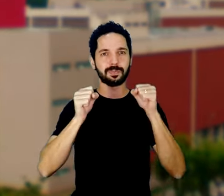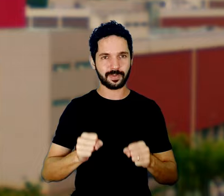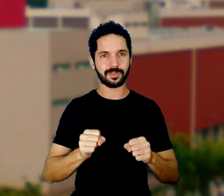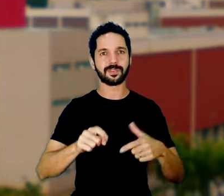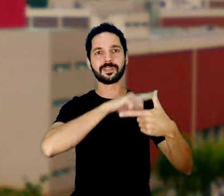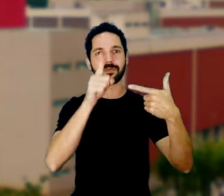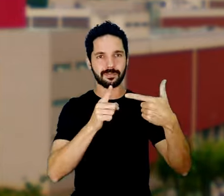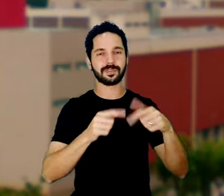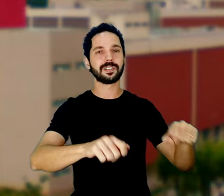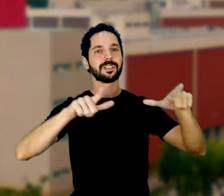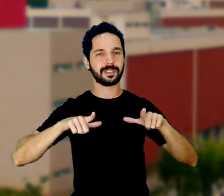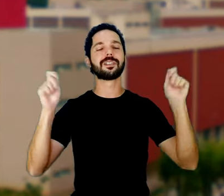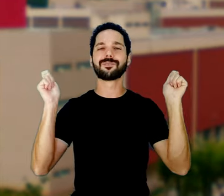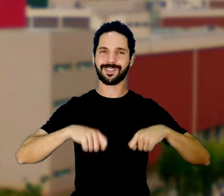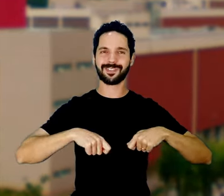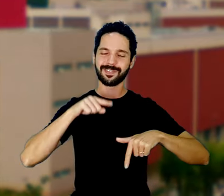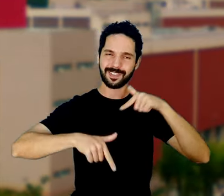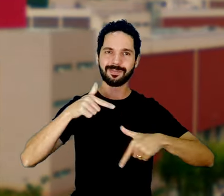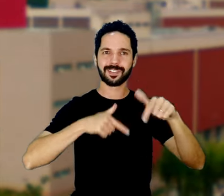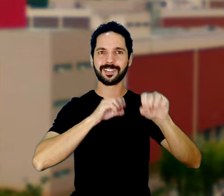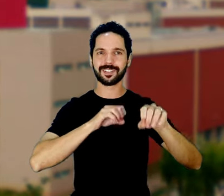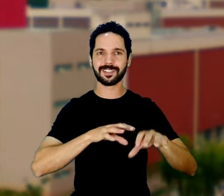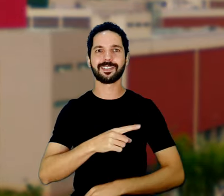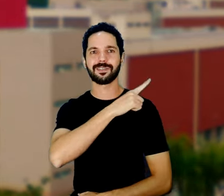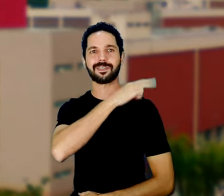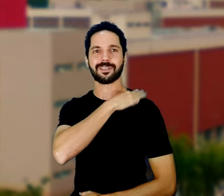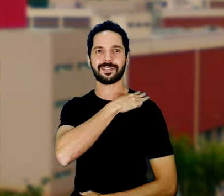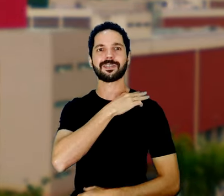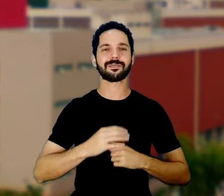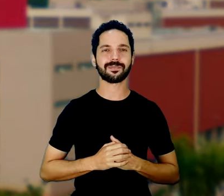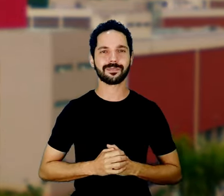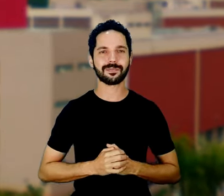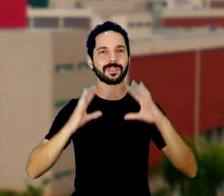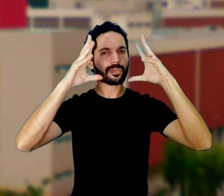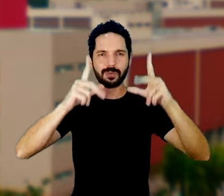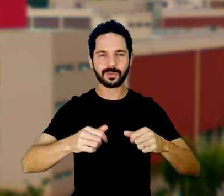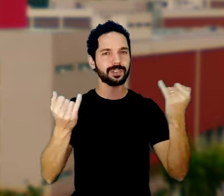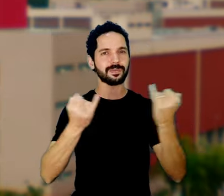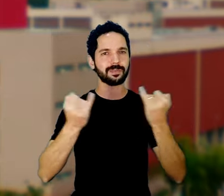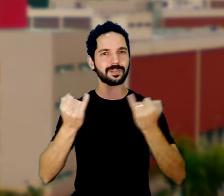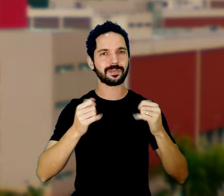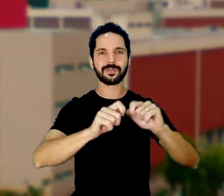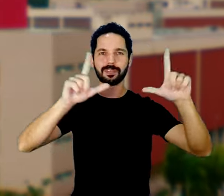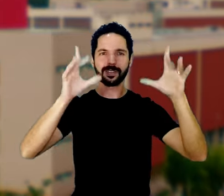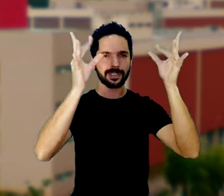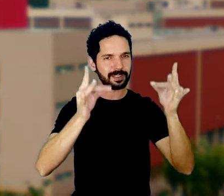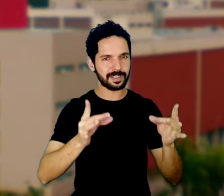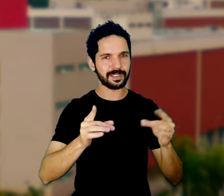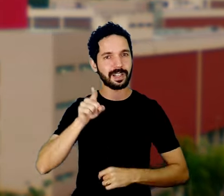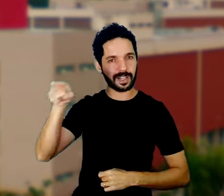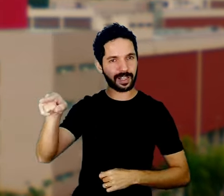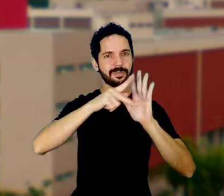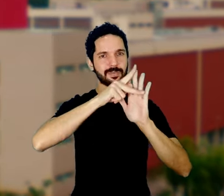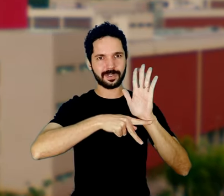obter um segundo diploma que habilitará também a atuar no ensino médio. Todas essas informações estão detalhadas